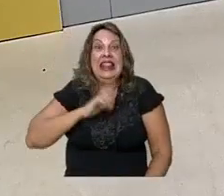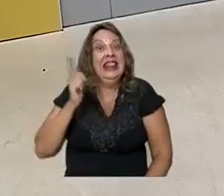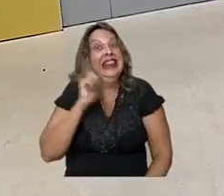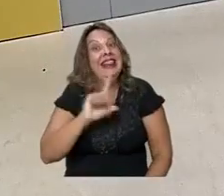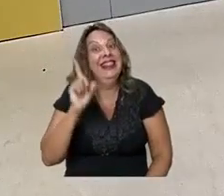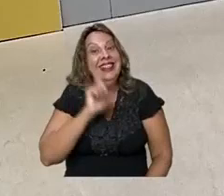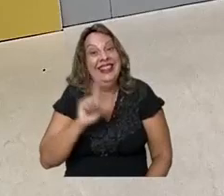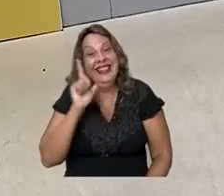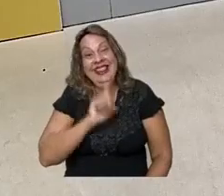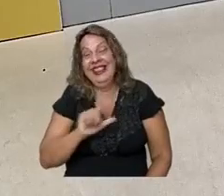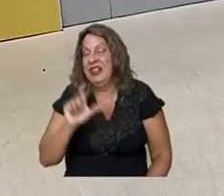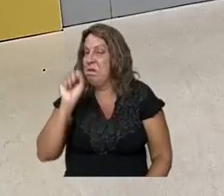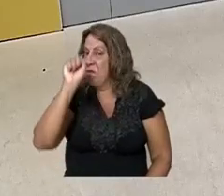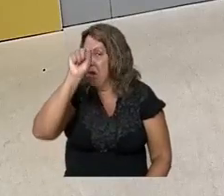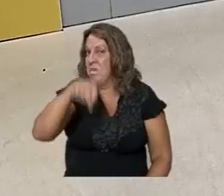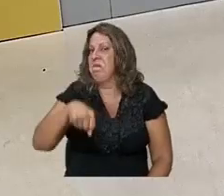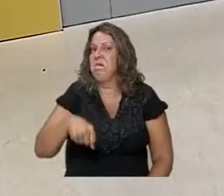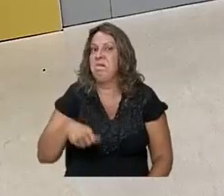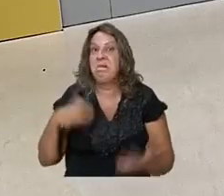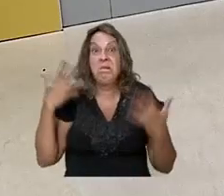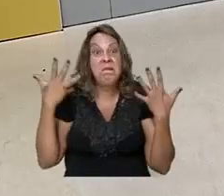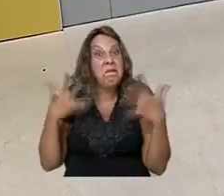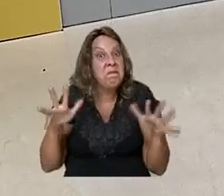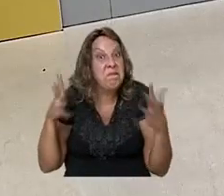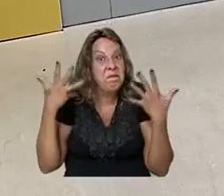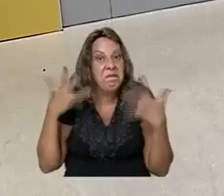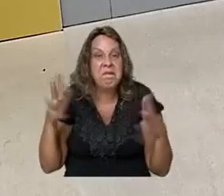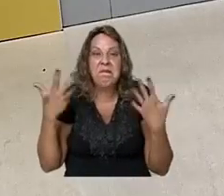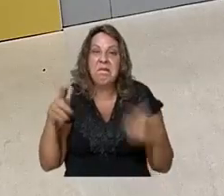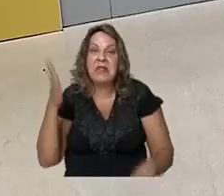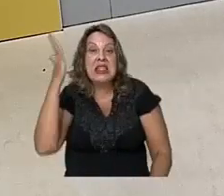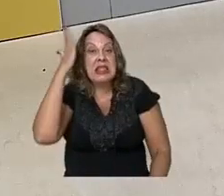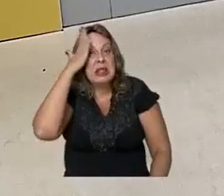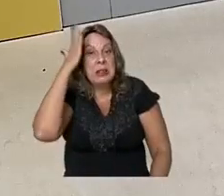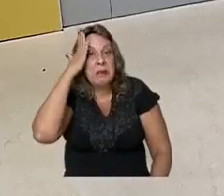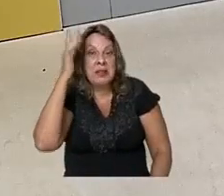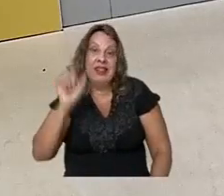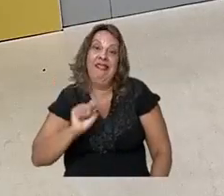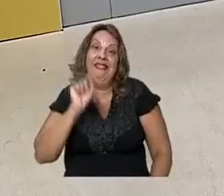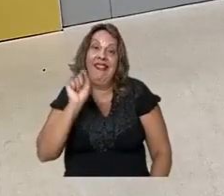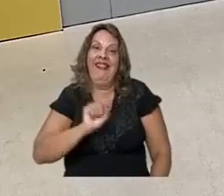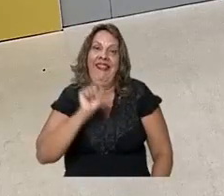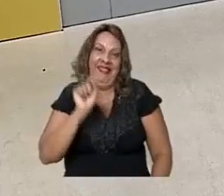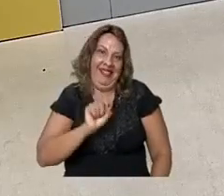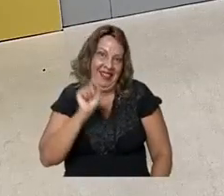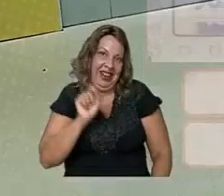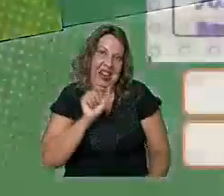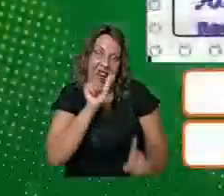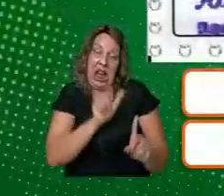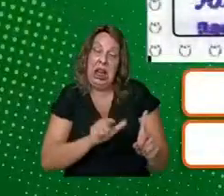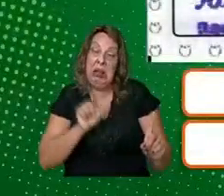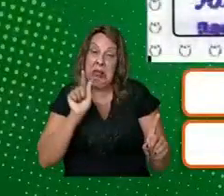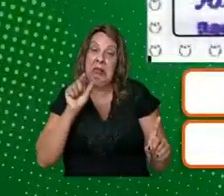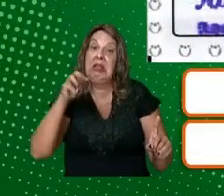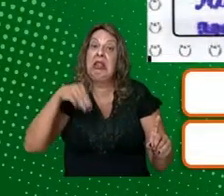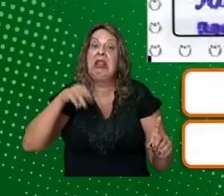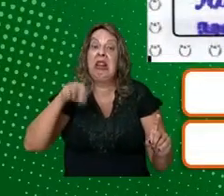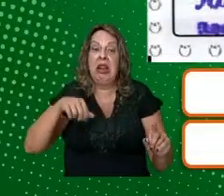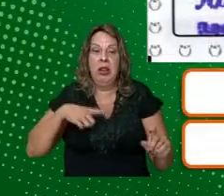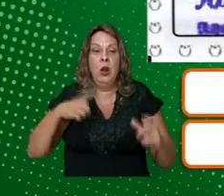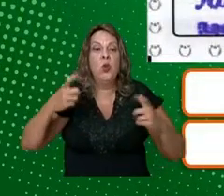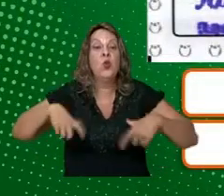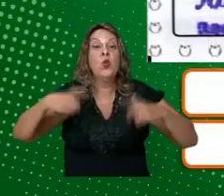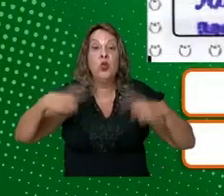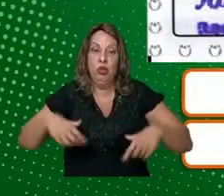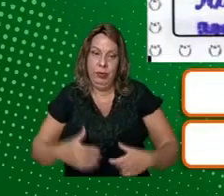Tem Caju Cap, sim! Parabéns! Vamos saber agora quem é! Olha aí de onde